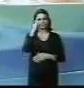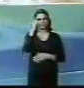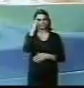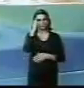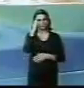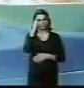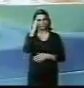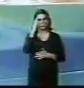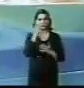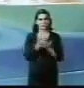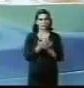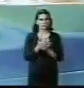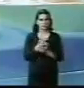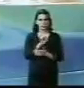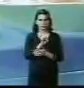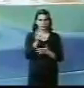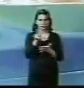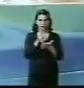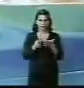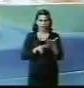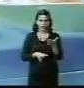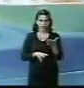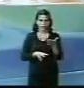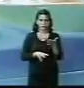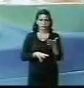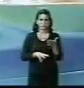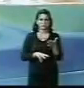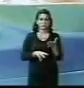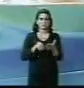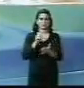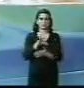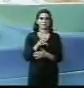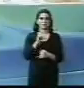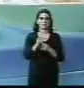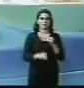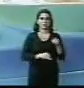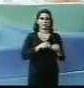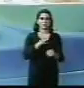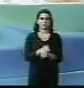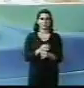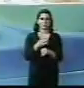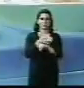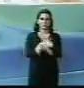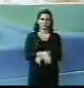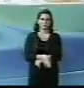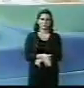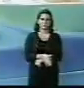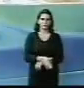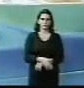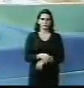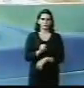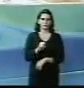vocês quiserem tentar ler mais um pouco, tem nos slides aí o endereço de onde você pode acessar